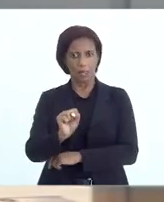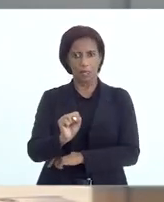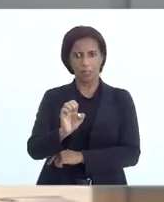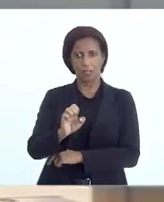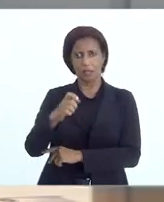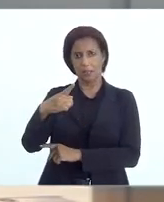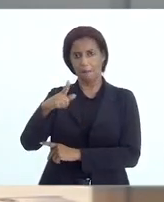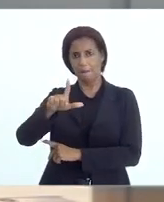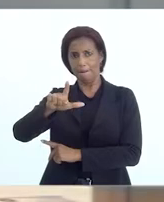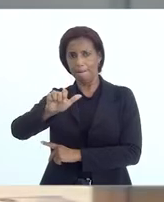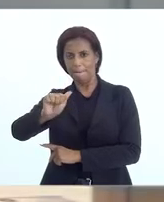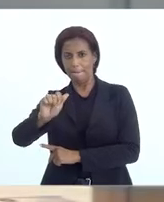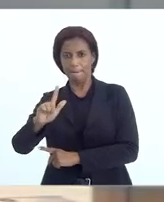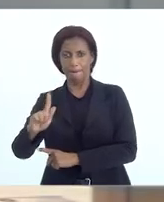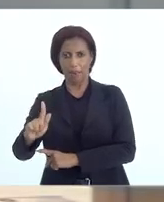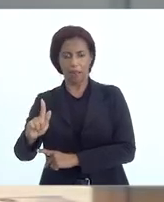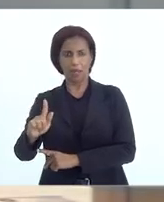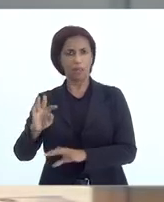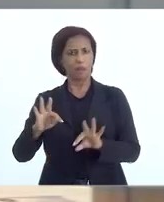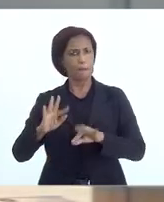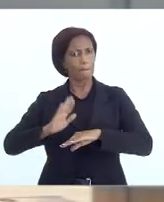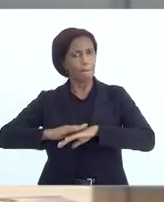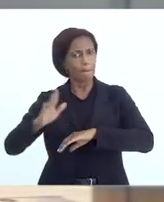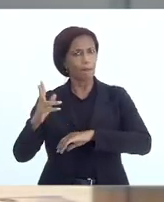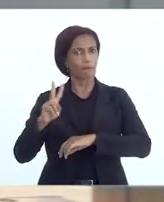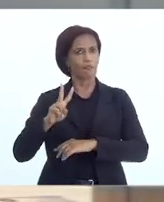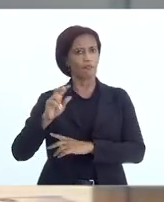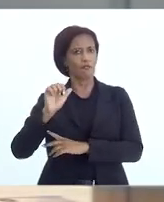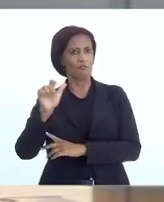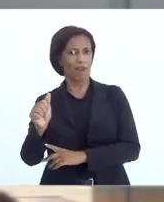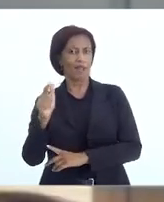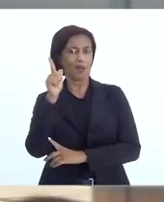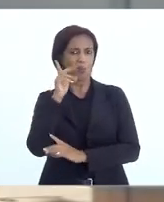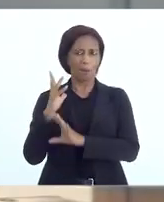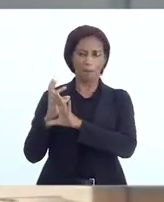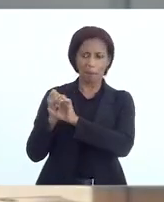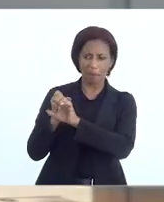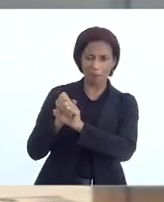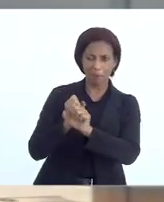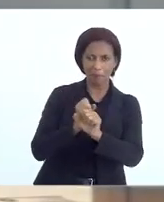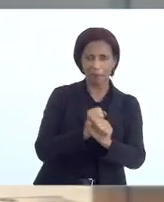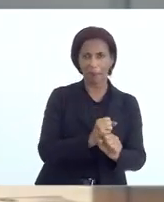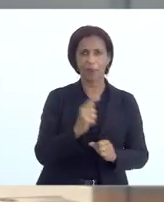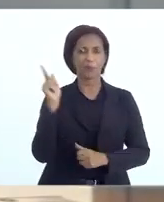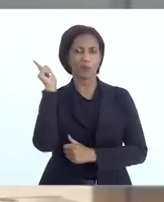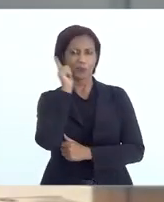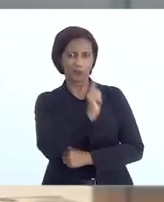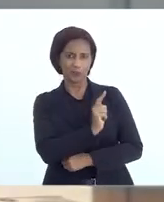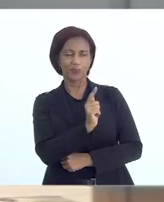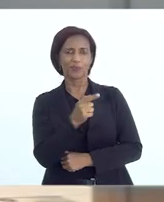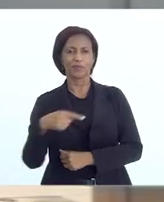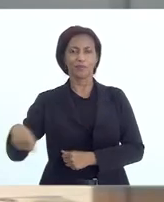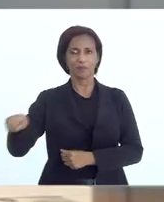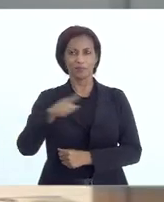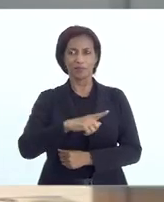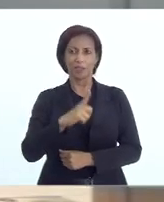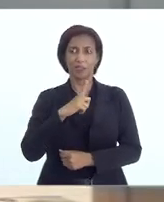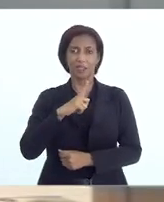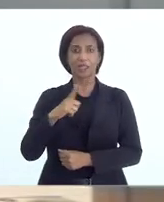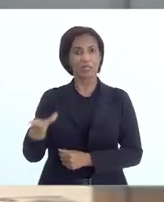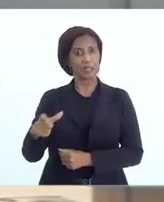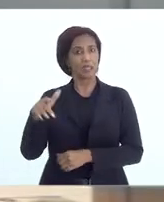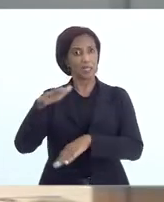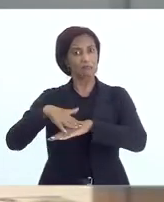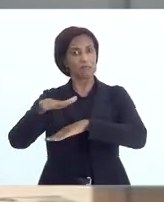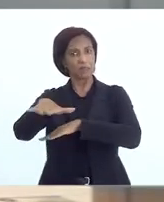para desbloquear sem ferir o regime maior número de vagas possível para a gente contar com essas vagas que são remanescentes ainda